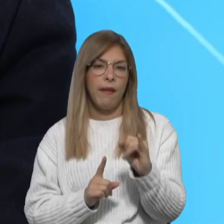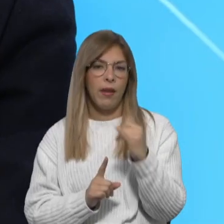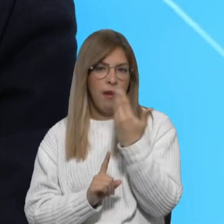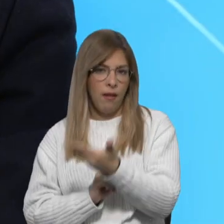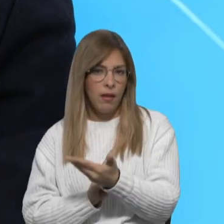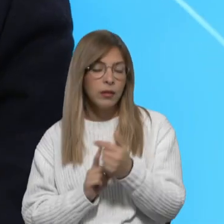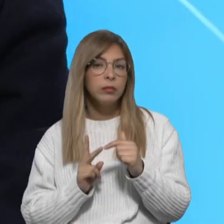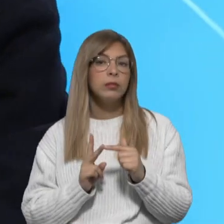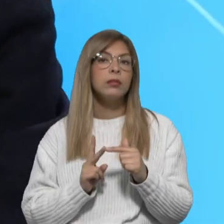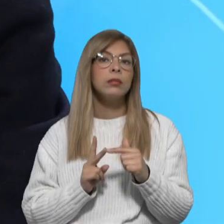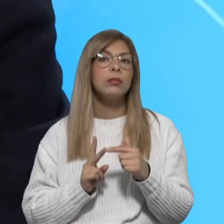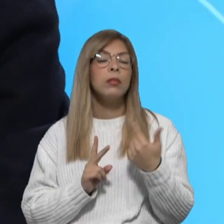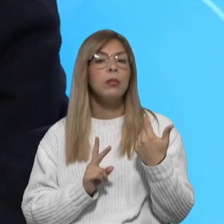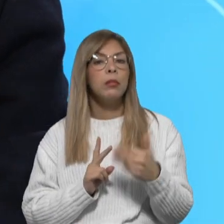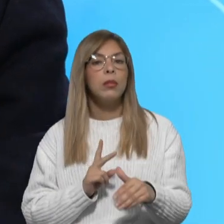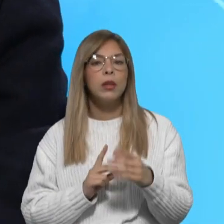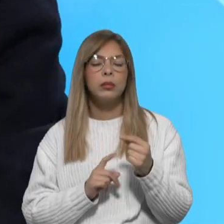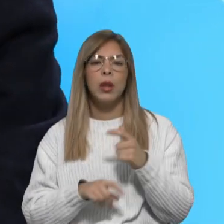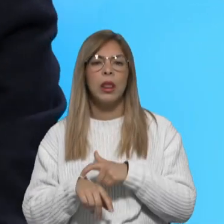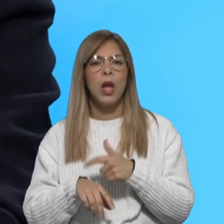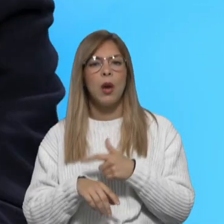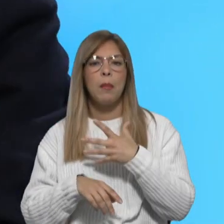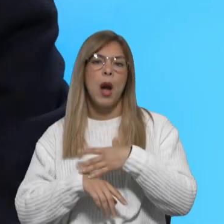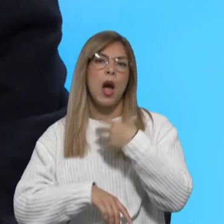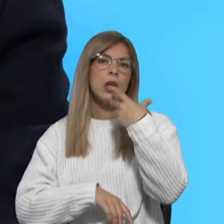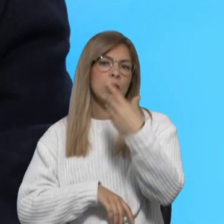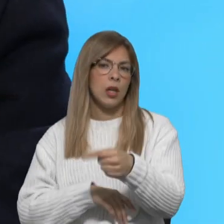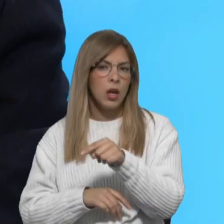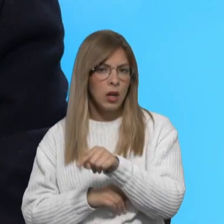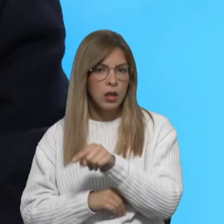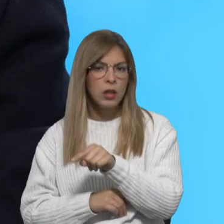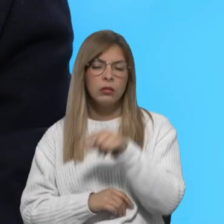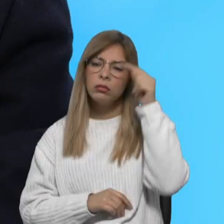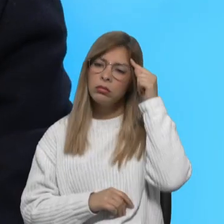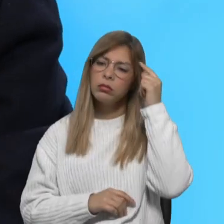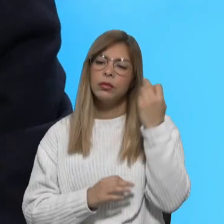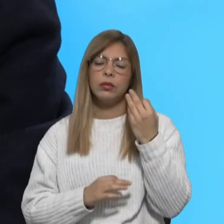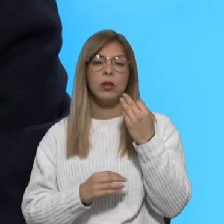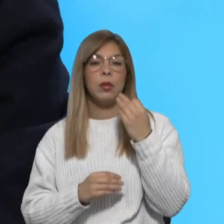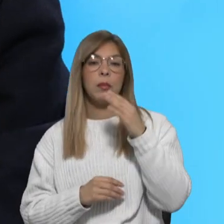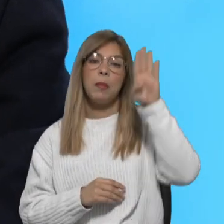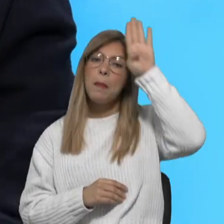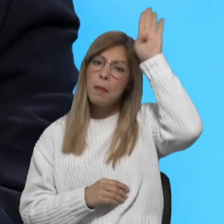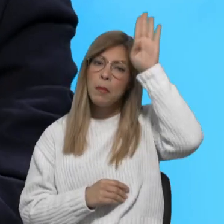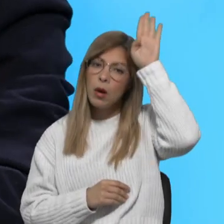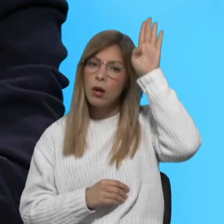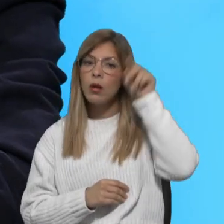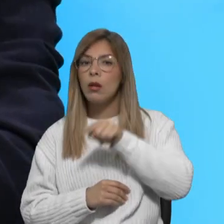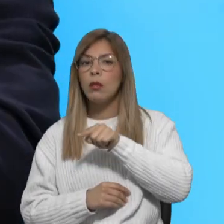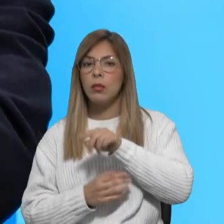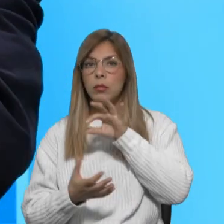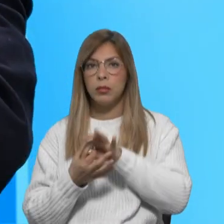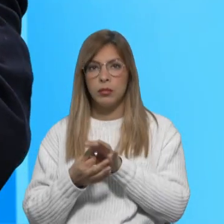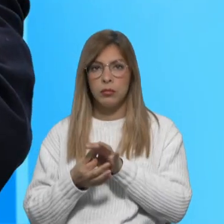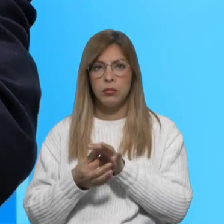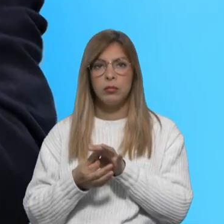E curiosamente, pouco tempo depois, nós tínhamos alinhavado isto, o Papa fez uma comunicação ao Grupo Minerva,